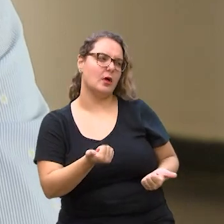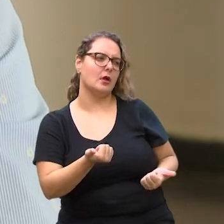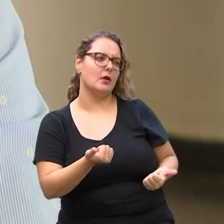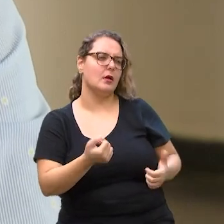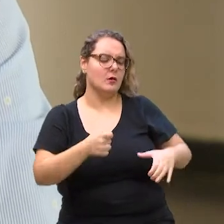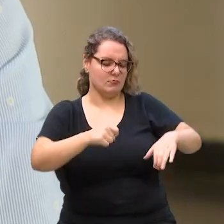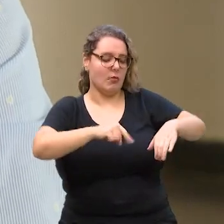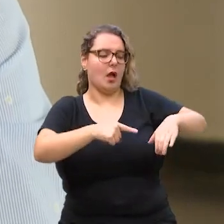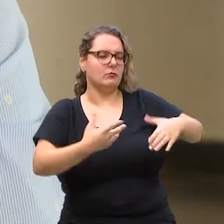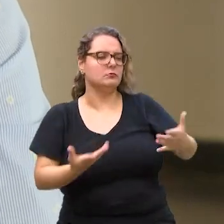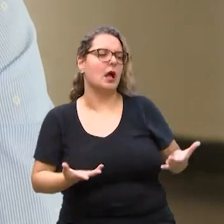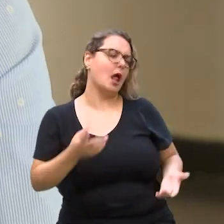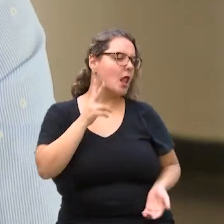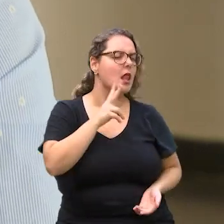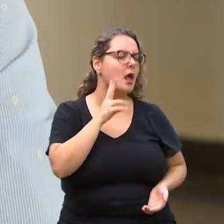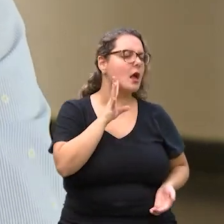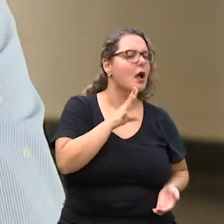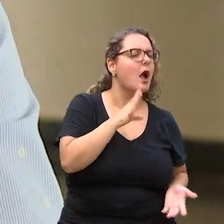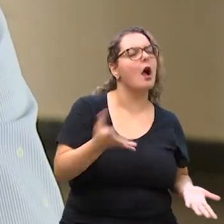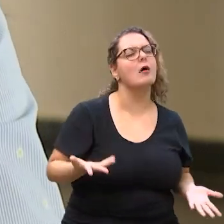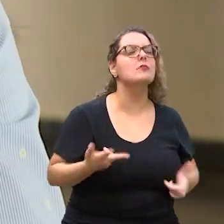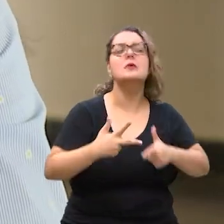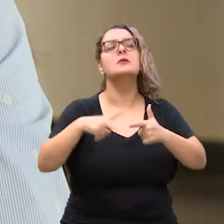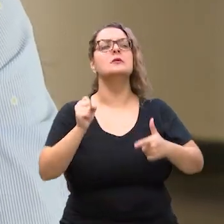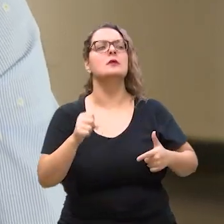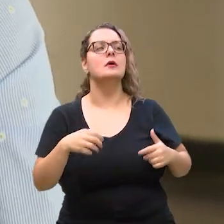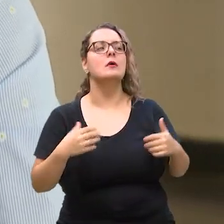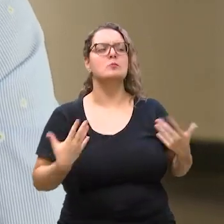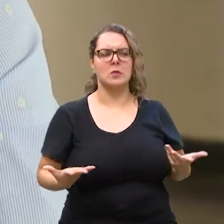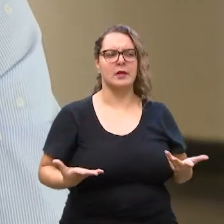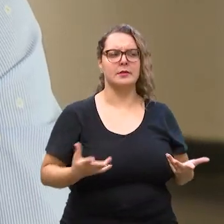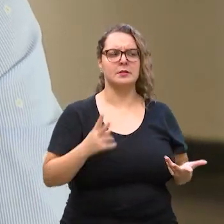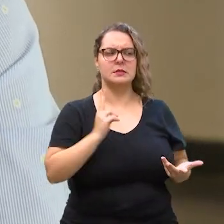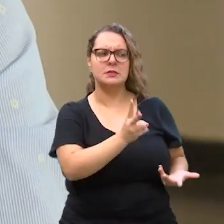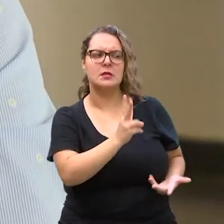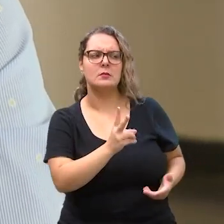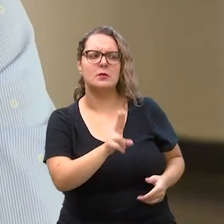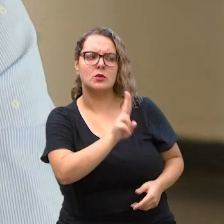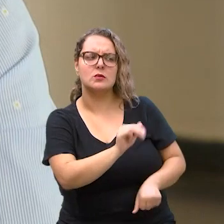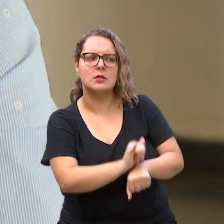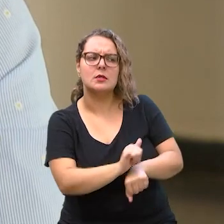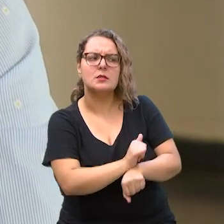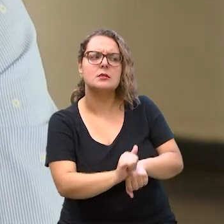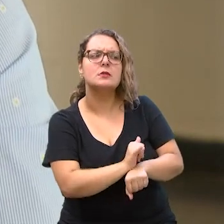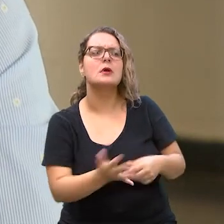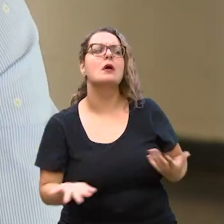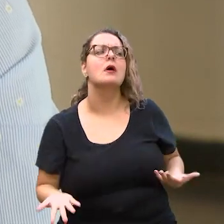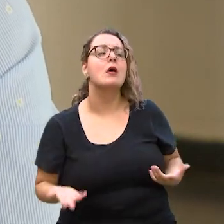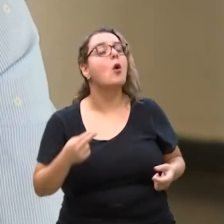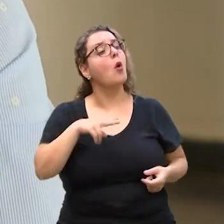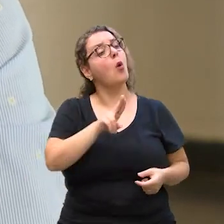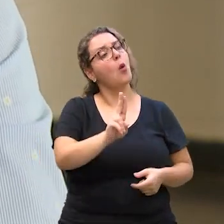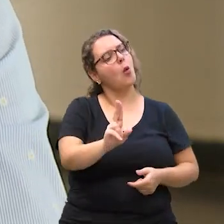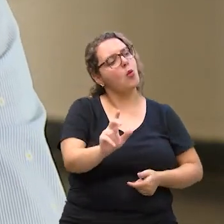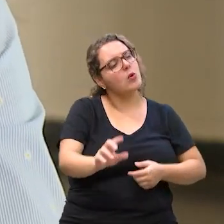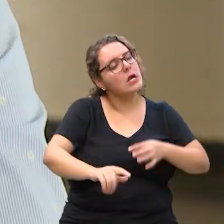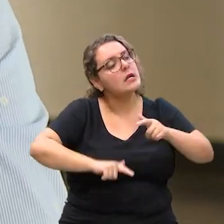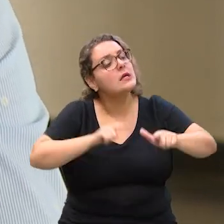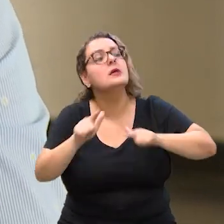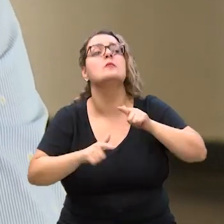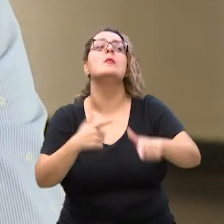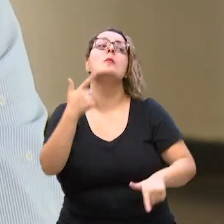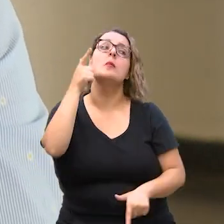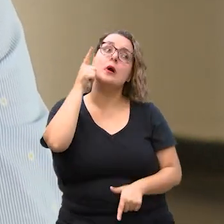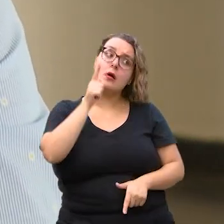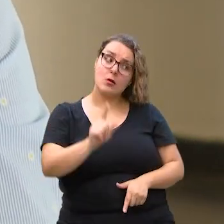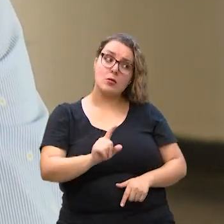primeiro momento, cavou o pênalti, legal, venceu, mas a gente vai sempre depender dessa estratégia? Ou a gente vai